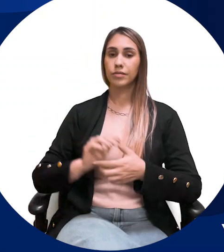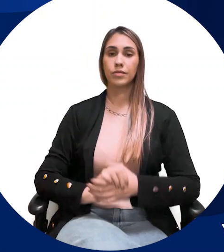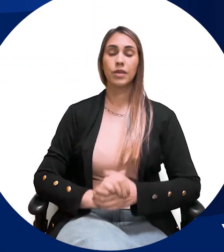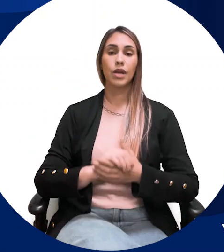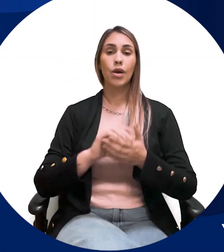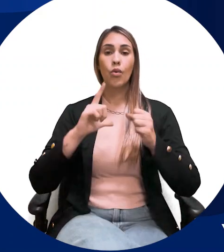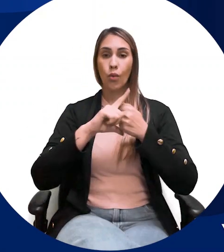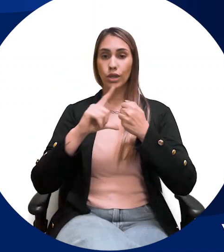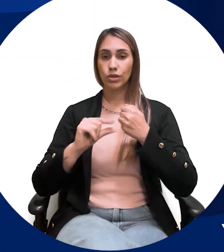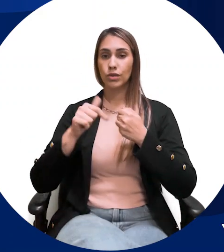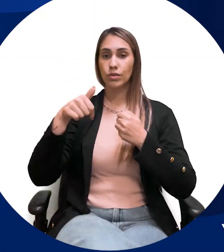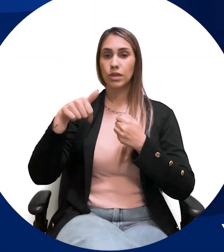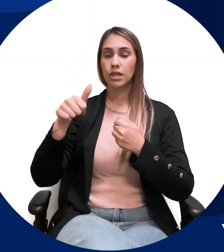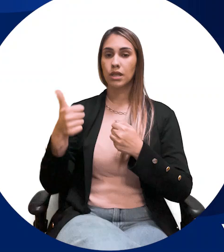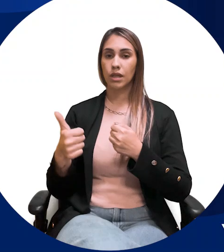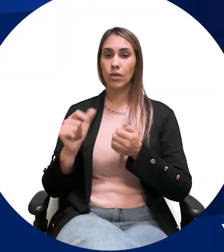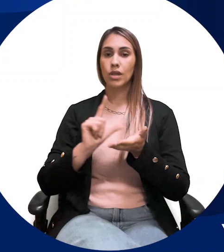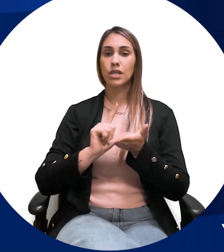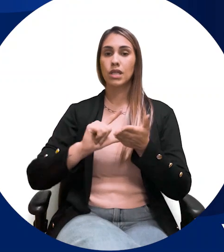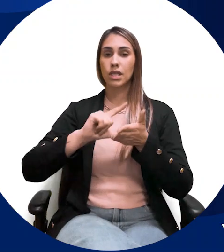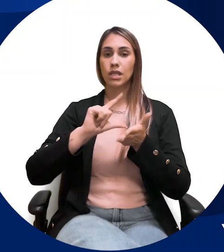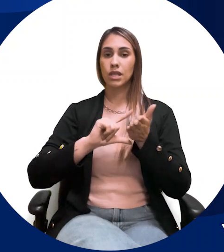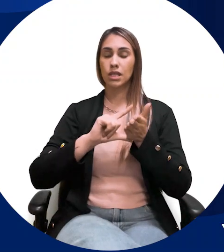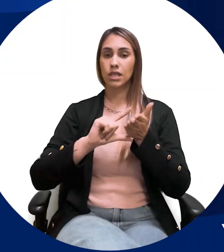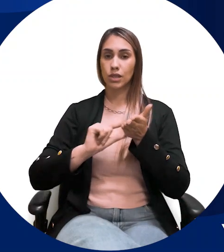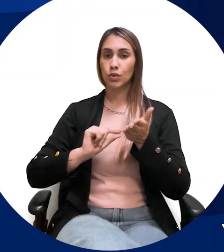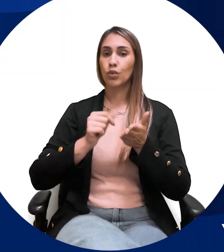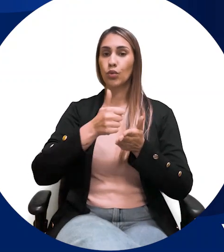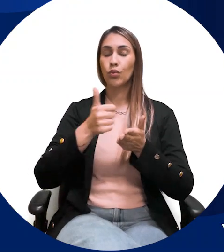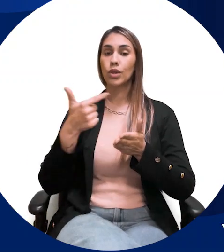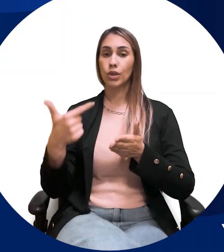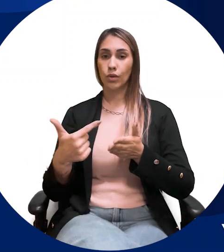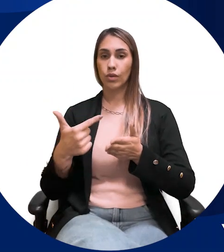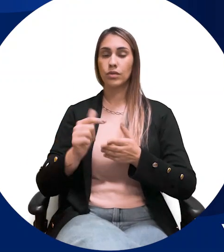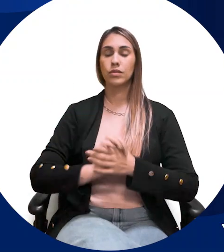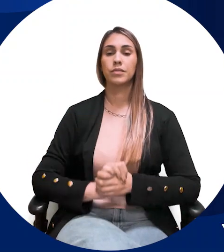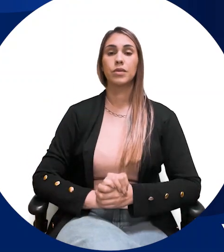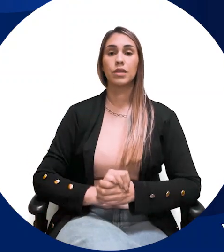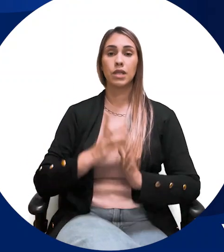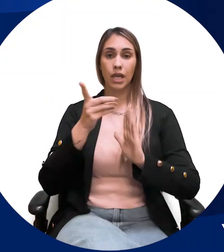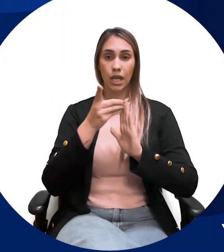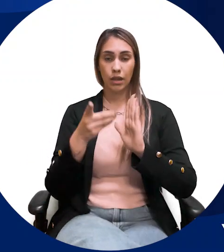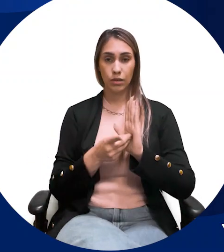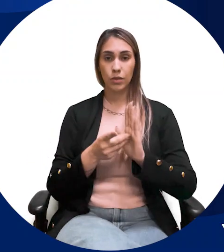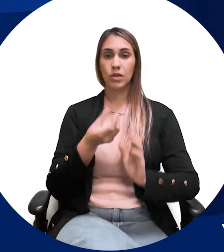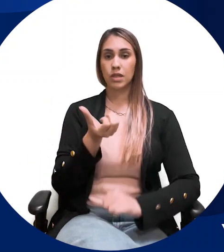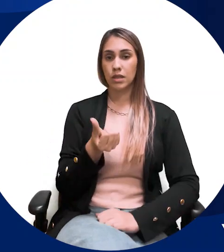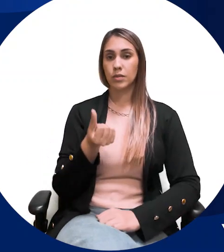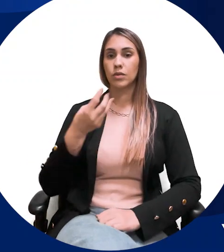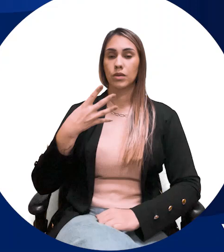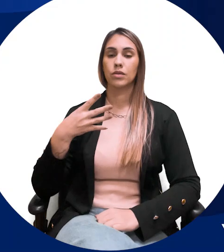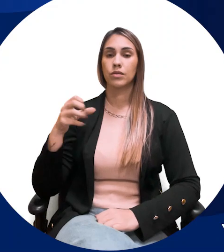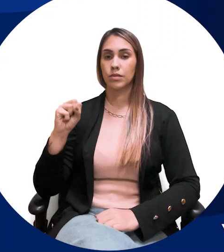que lhe confere o artigo 71, incisos 1 e 2 da Constituição Estadual, considerando o Decreto